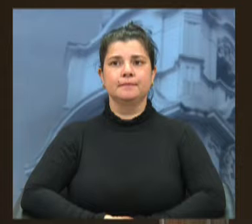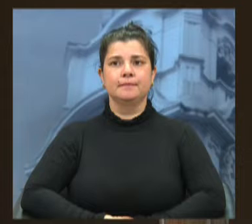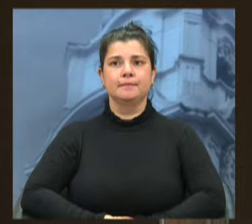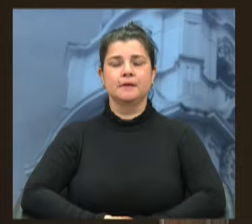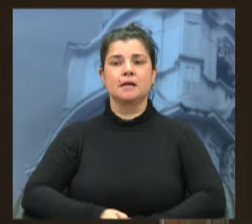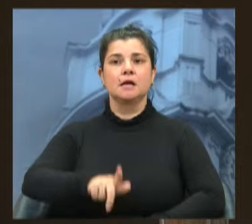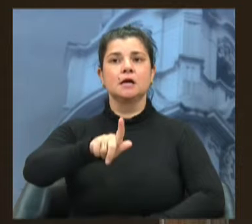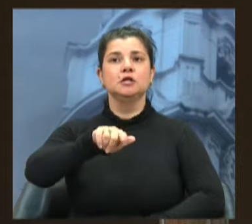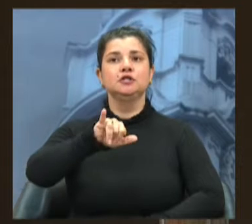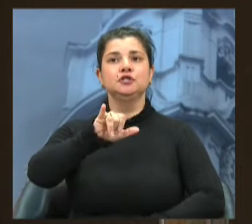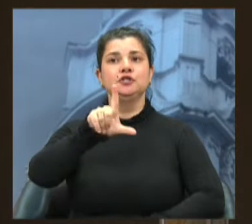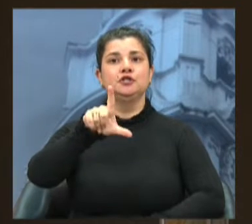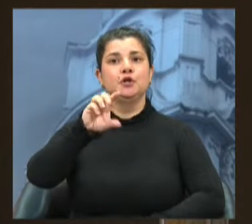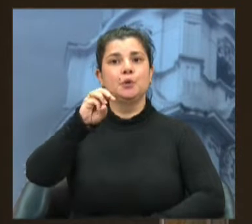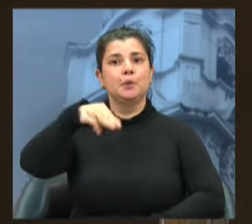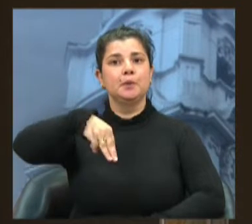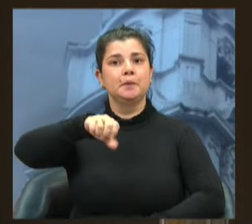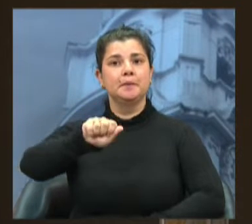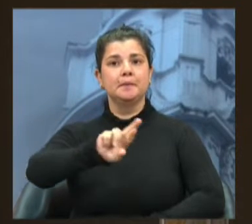Gilmar Split.